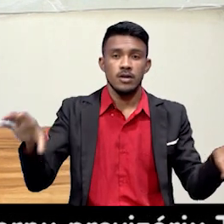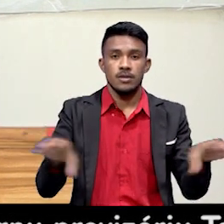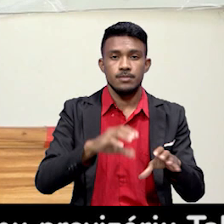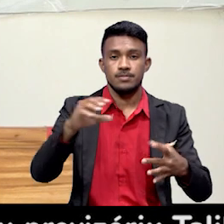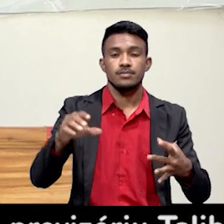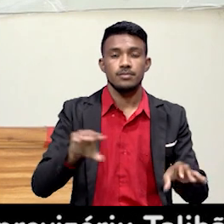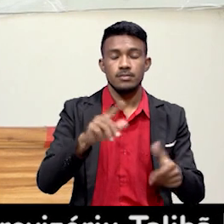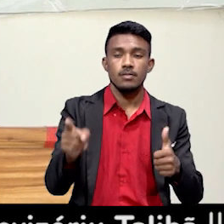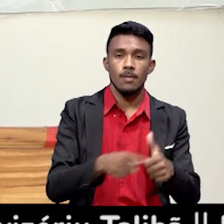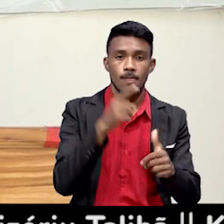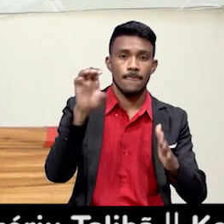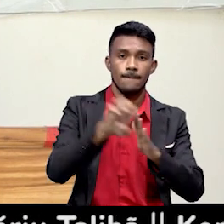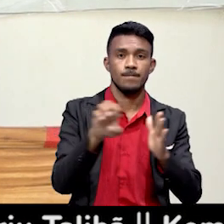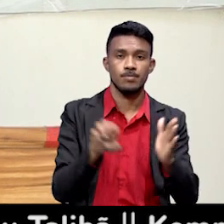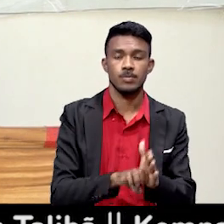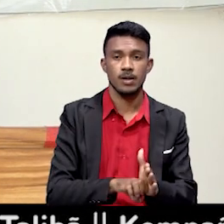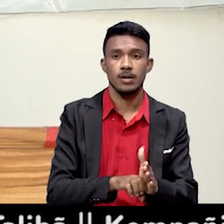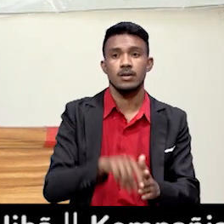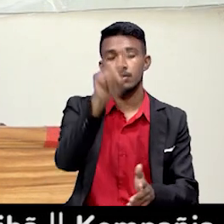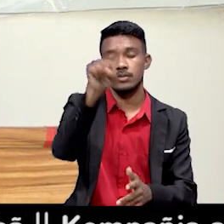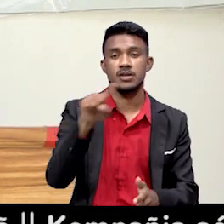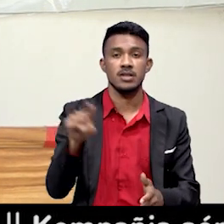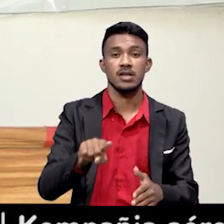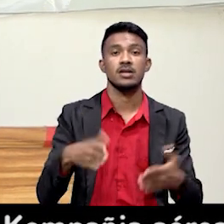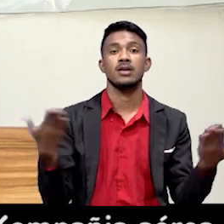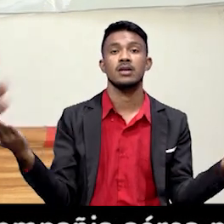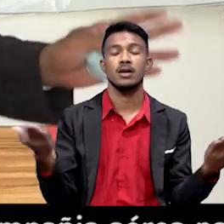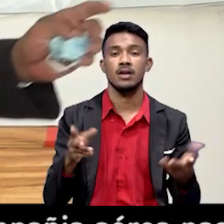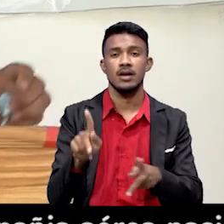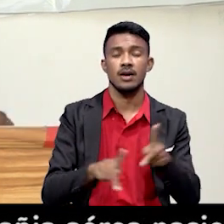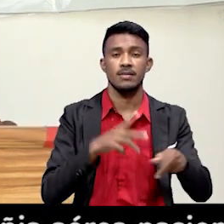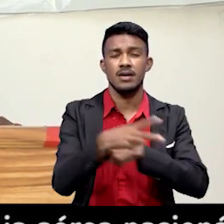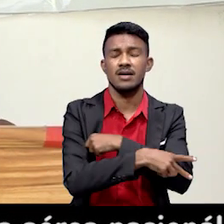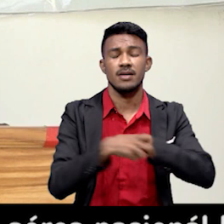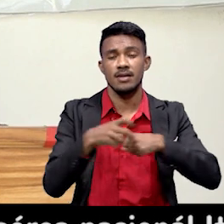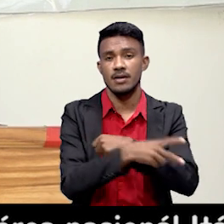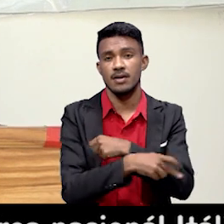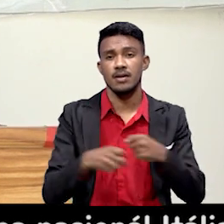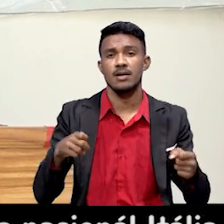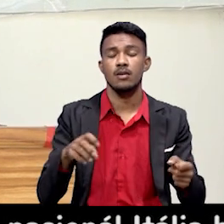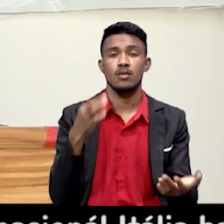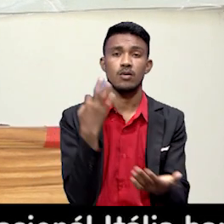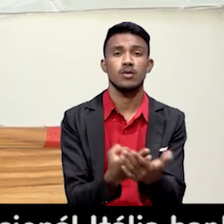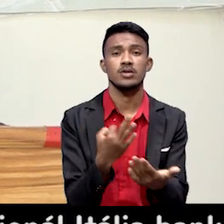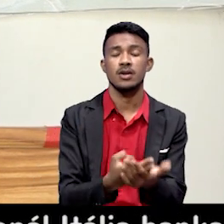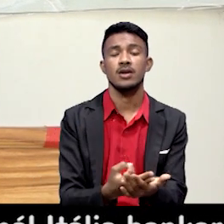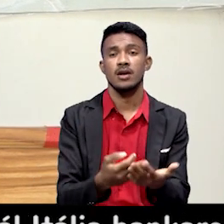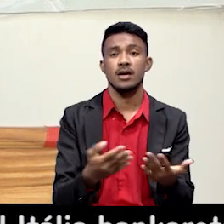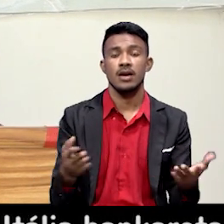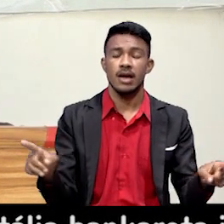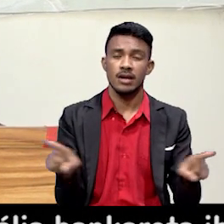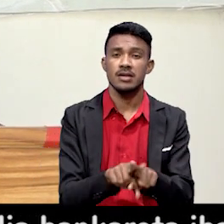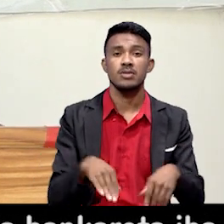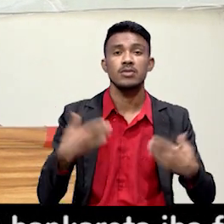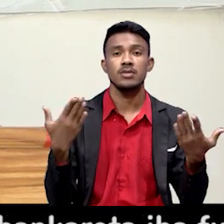estado nene nene grau de porcentagem ni hira compara ho ema sera na auxuta bazuta eto oto hin loro la ihe ema da babu katuere para tu